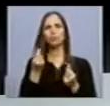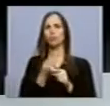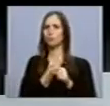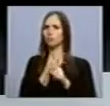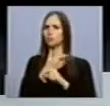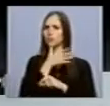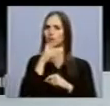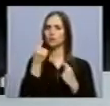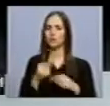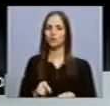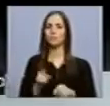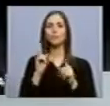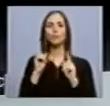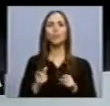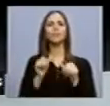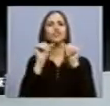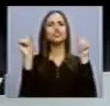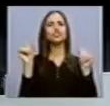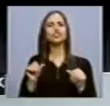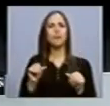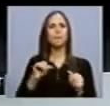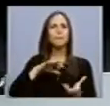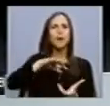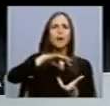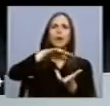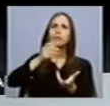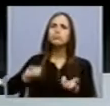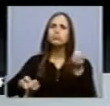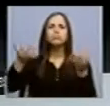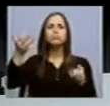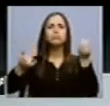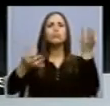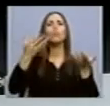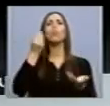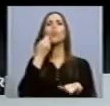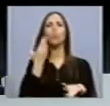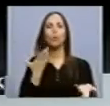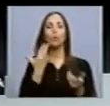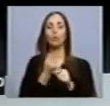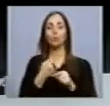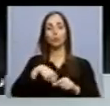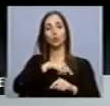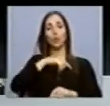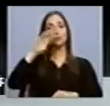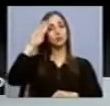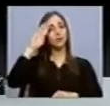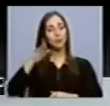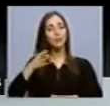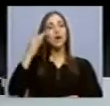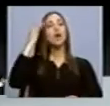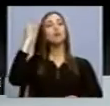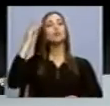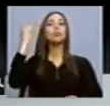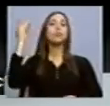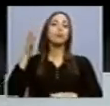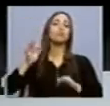o início da formação do Sistema Solar e como é que apareceram também os planetas terrestres, porque aquilo que nós sabemos, ou a teoria mais aceita, digamos assim,